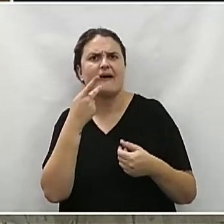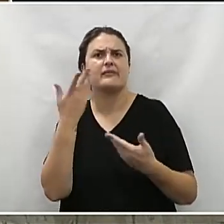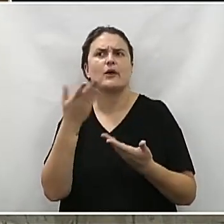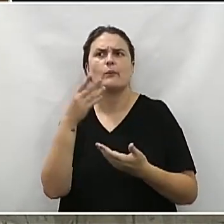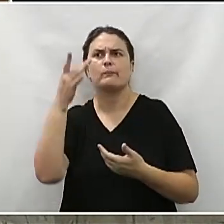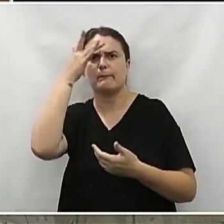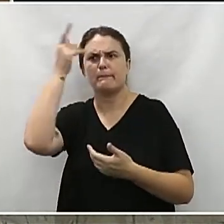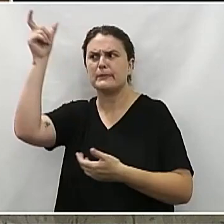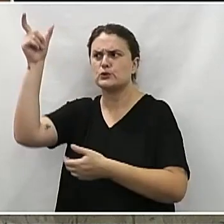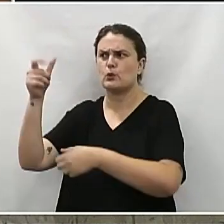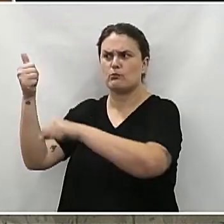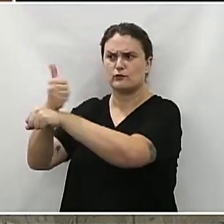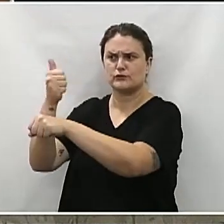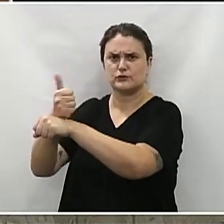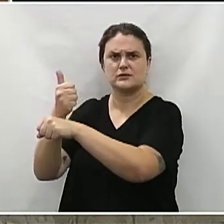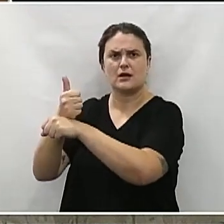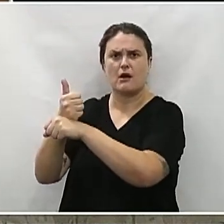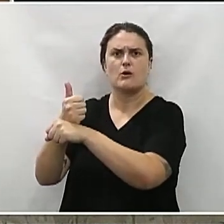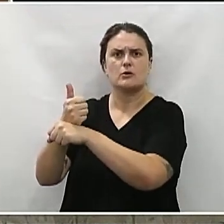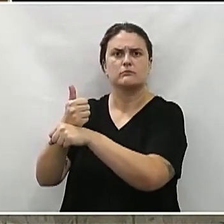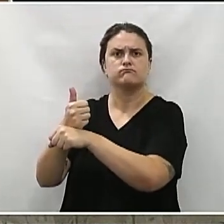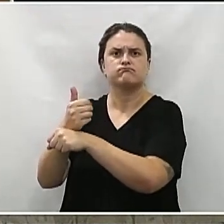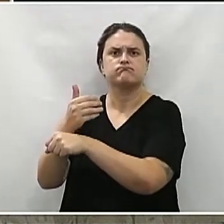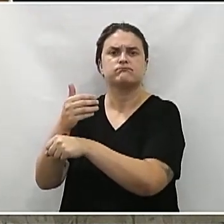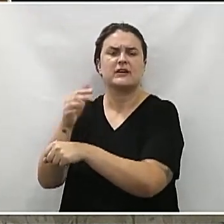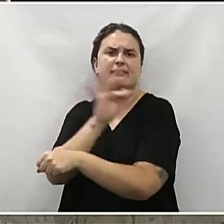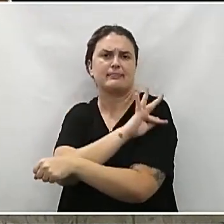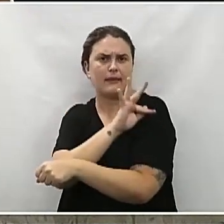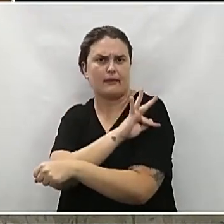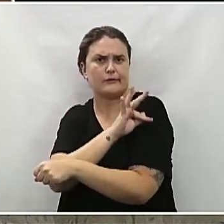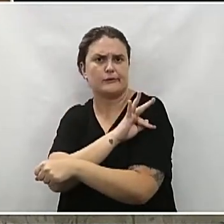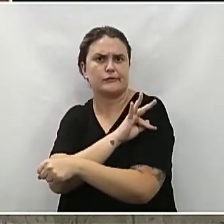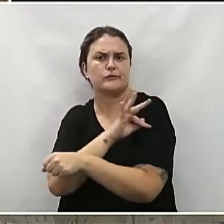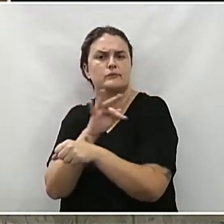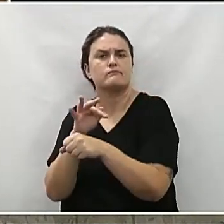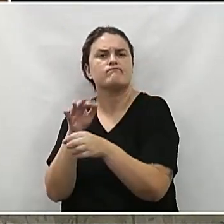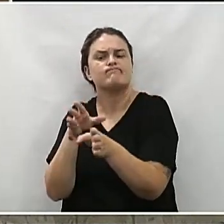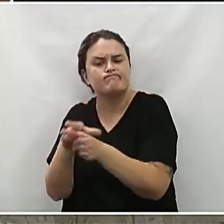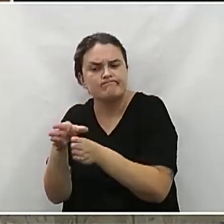qualificados para estar falando sobre isso com as crianças,